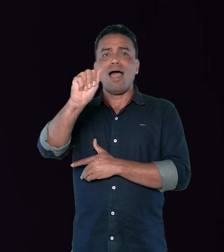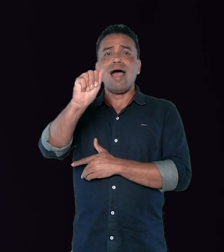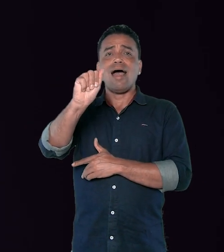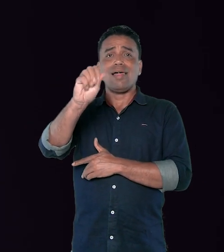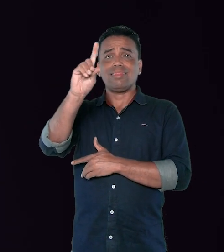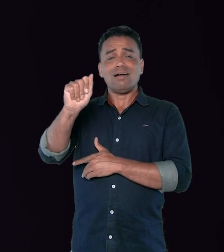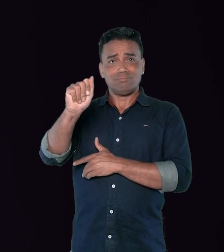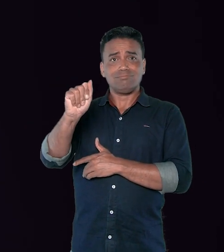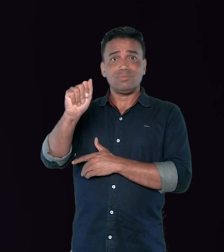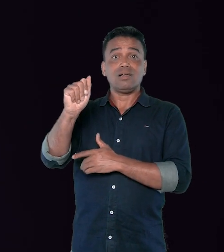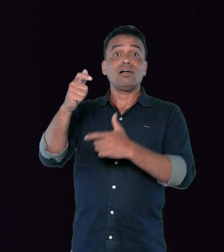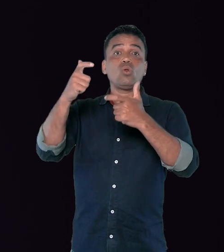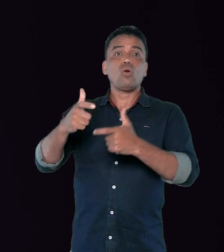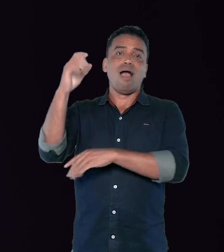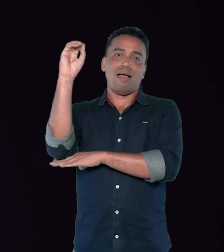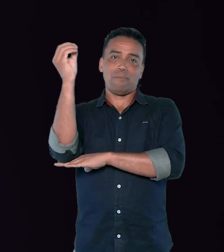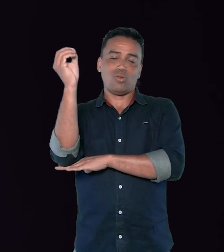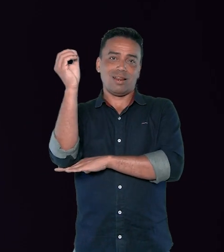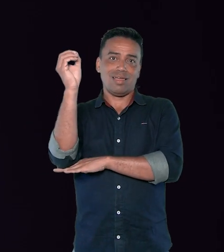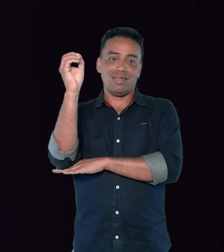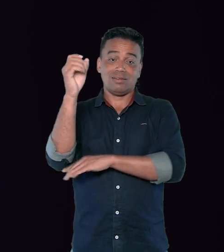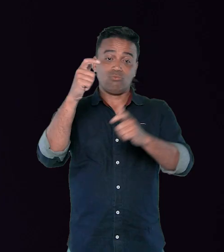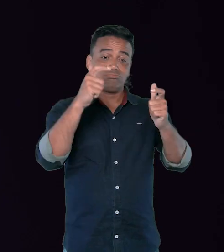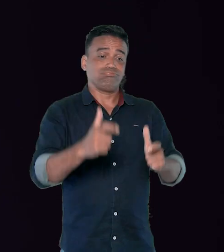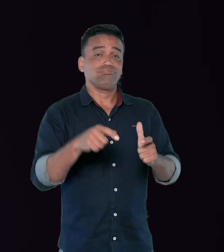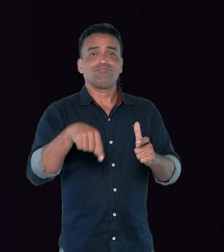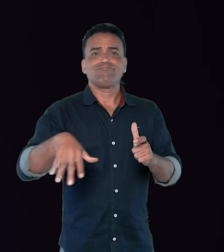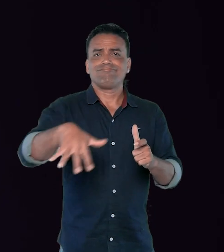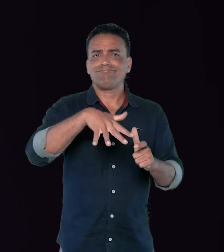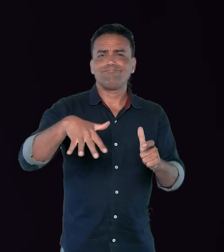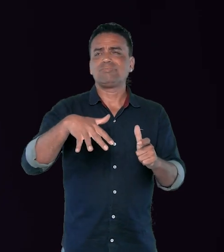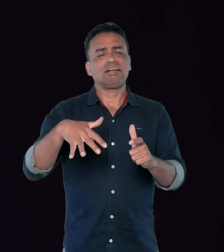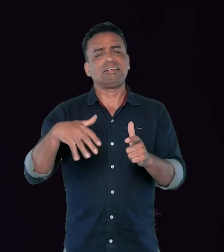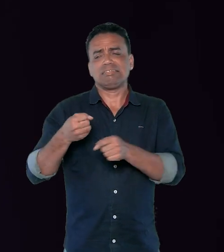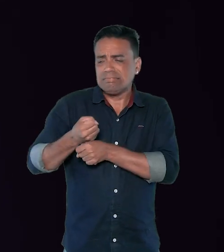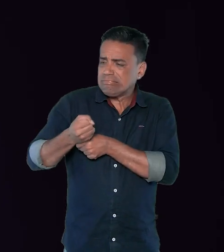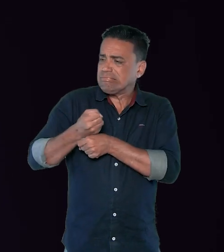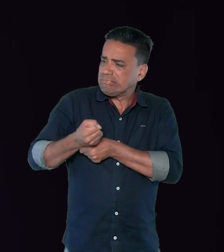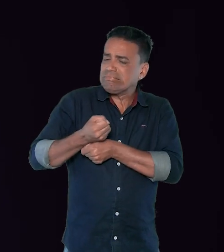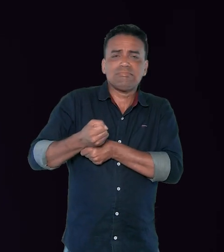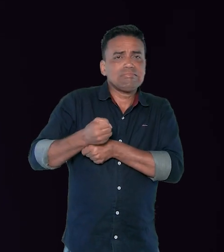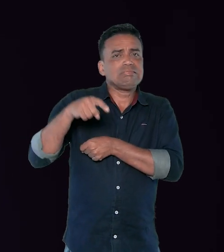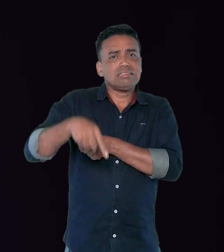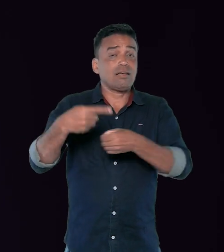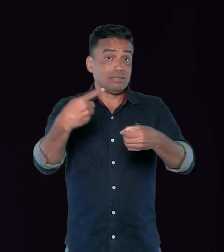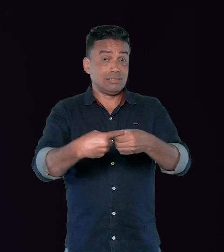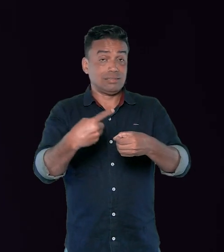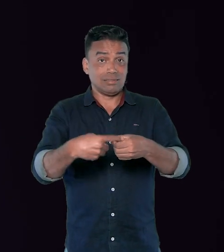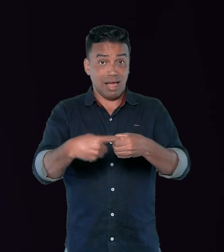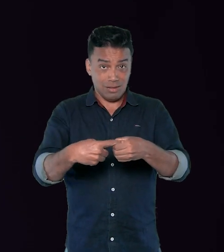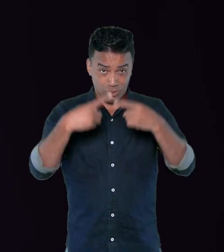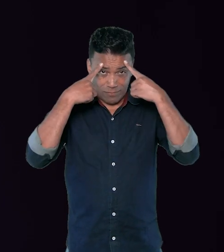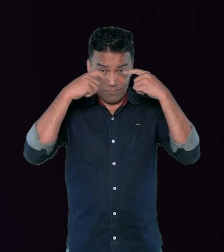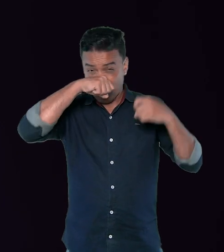um espaço que por muitos anos foi, né, uma cidade bastante